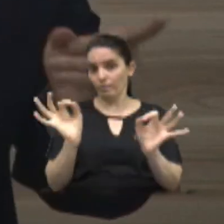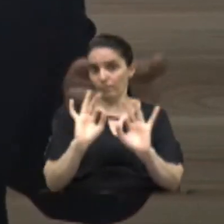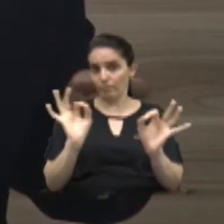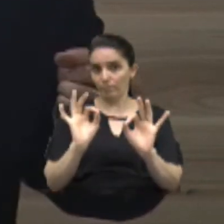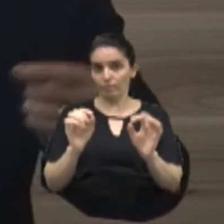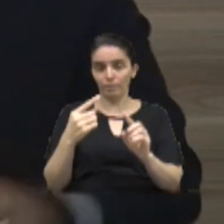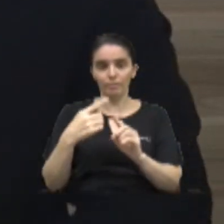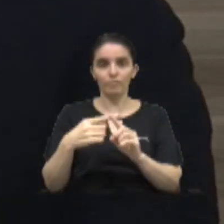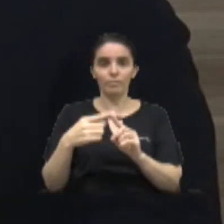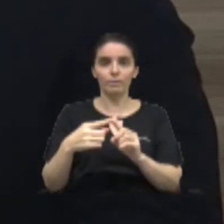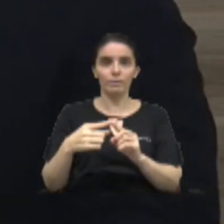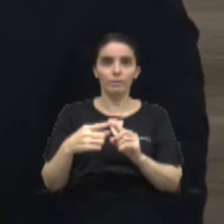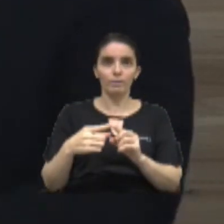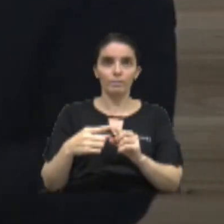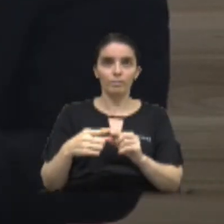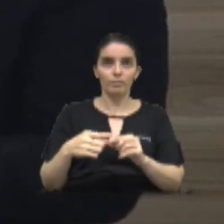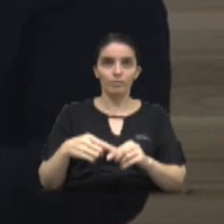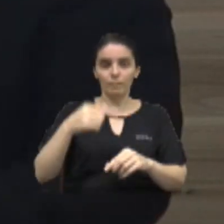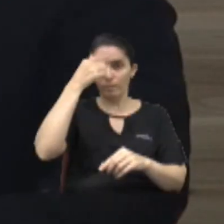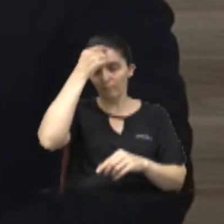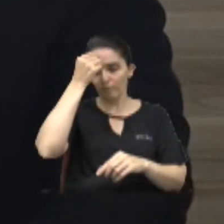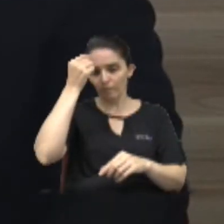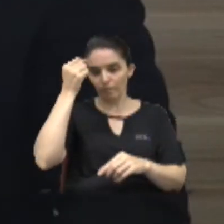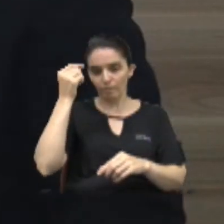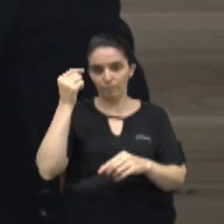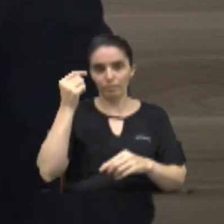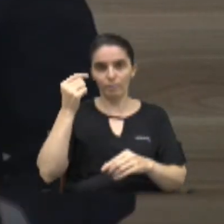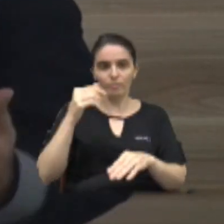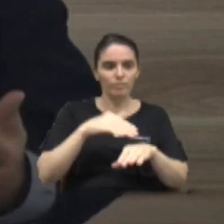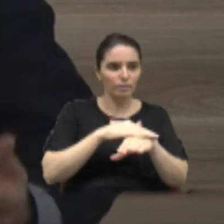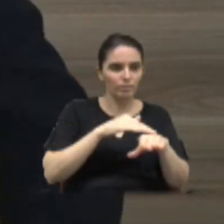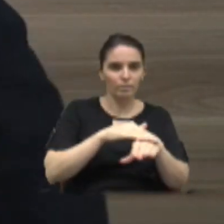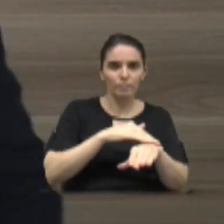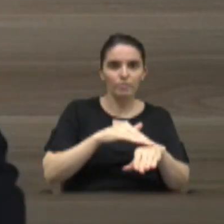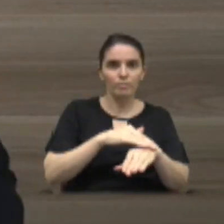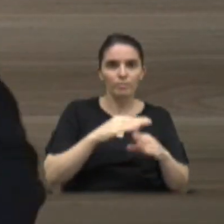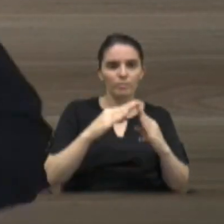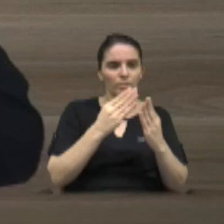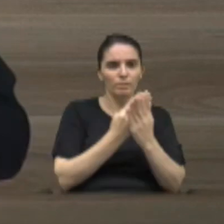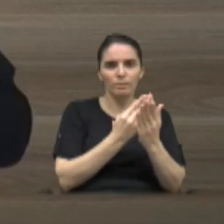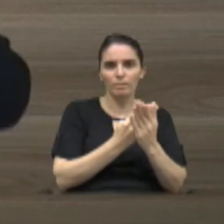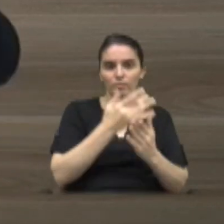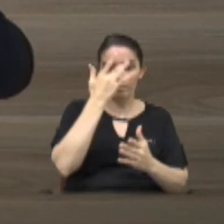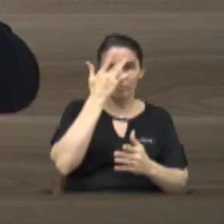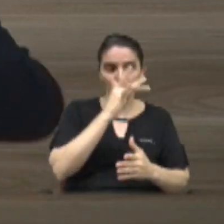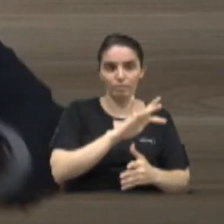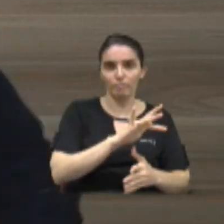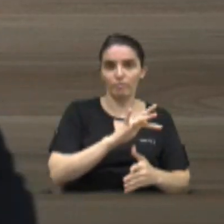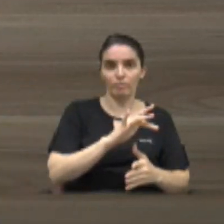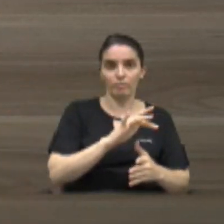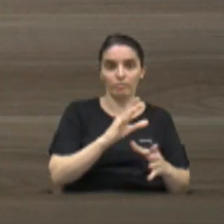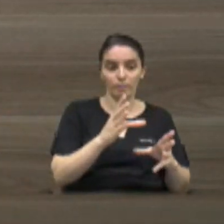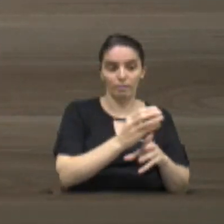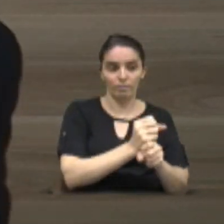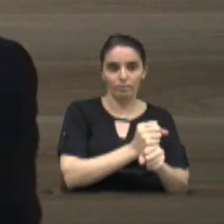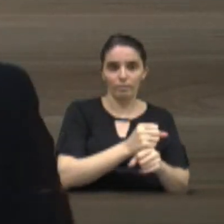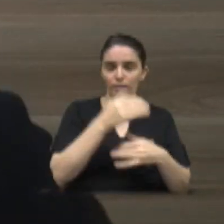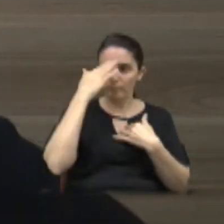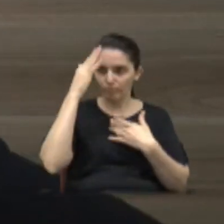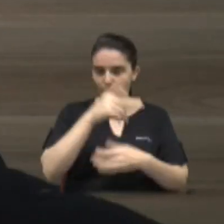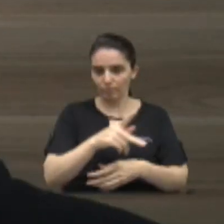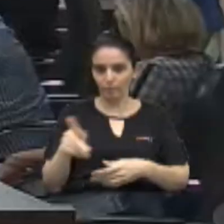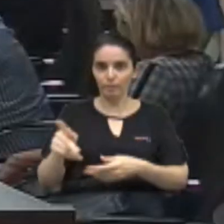primeiro colegial fui falar com os meninos, não sabia a regra de 3, então fica preocupante deixar o dinheiro em caixa e não fazer. Obrigado,